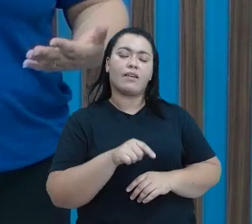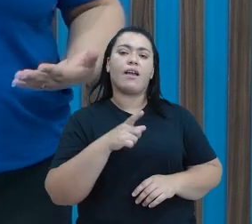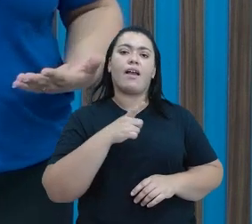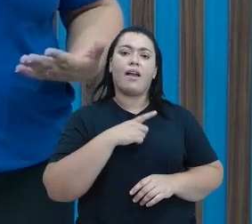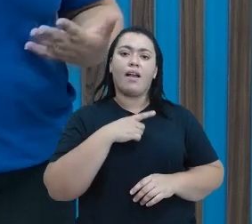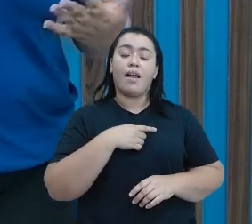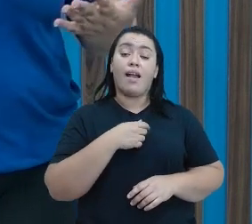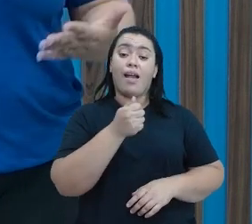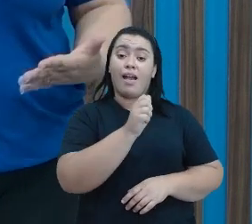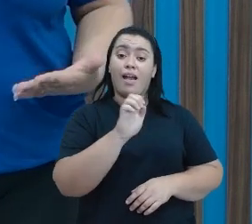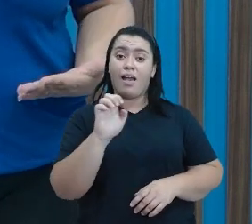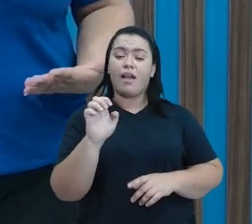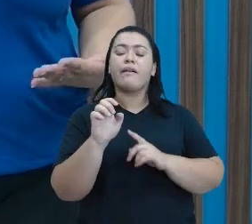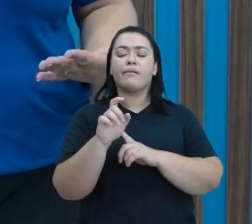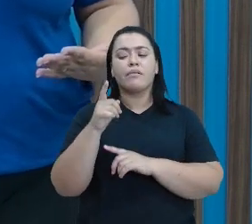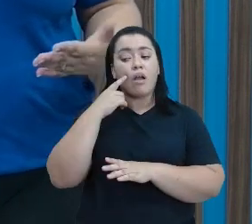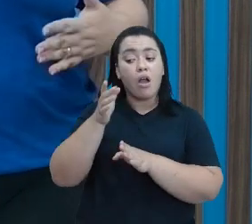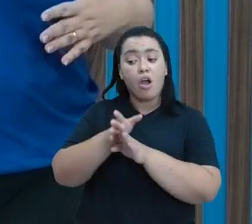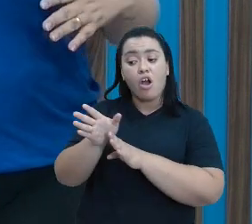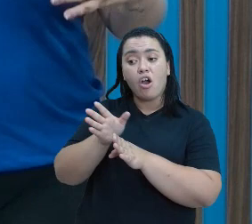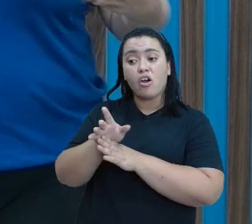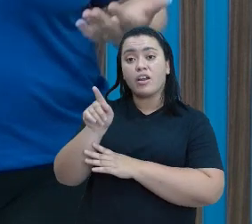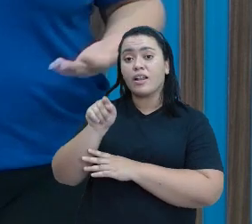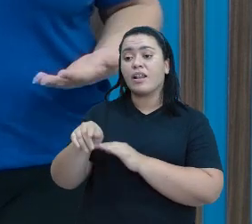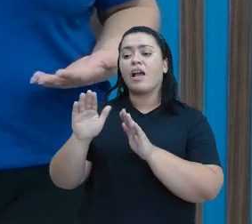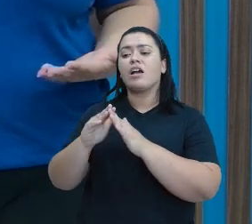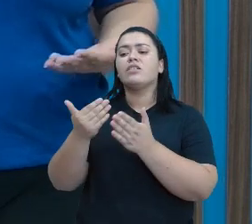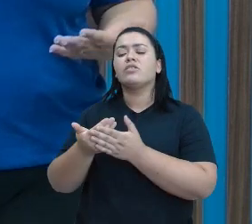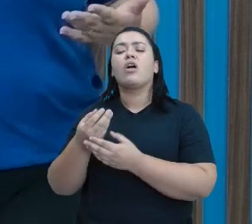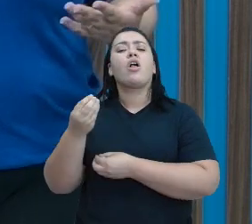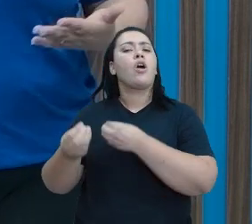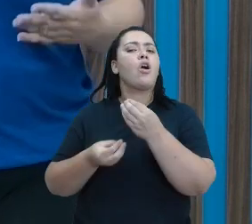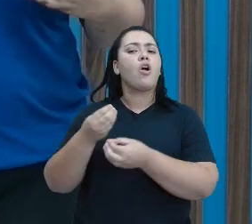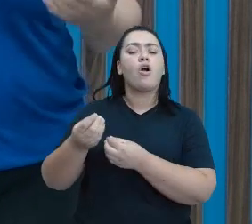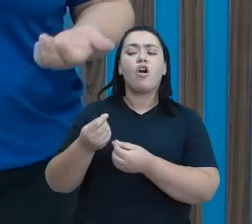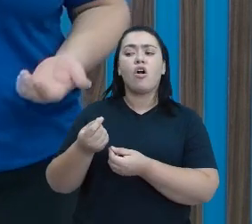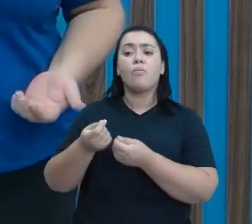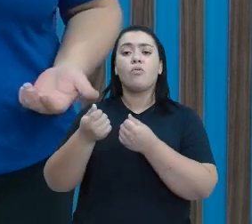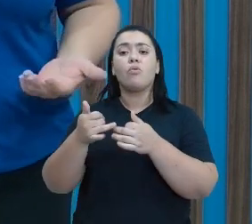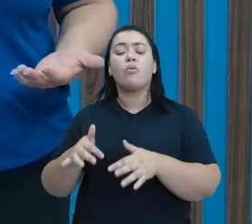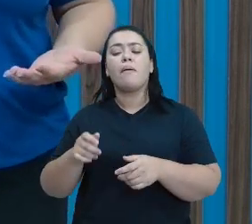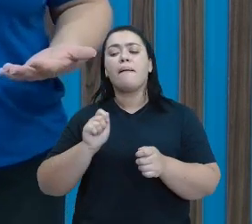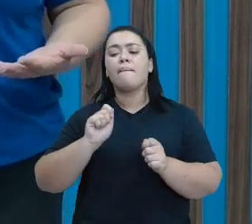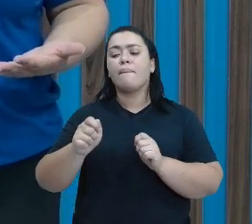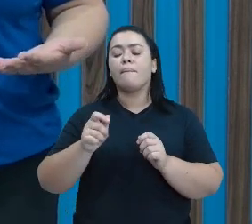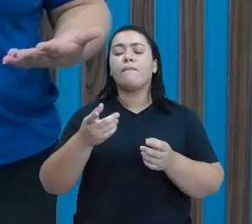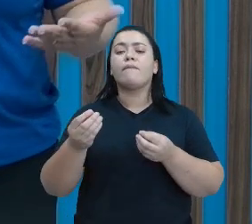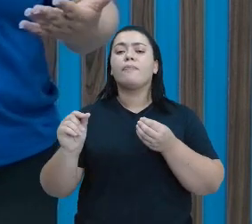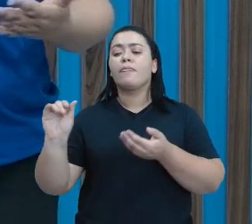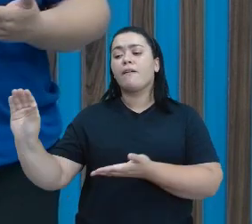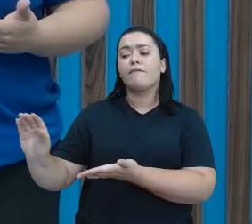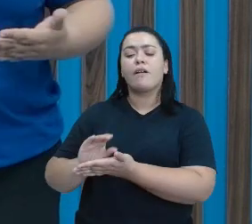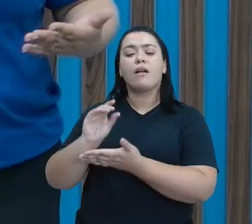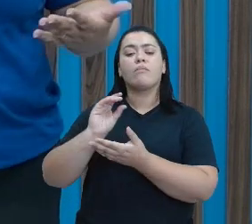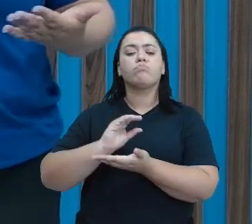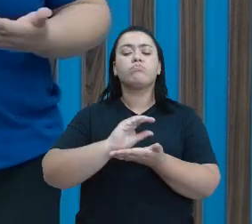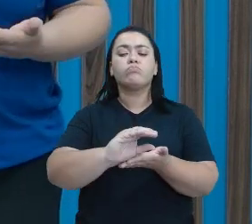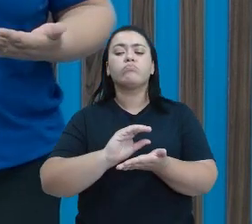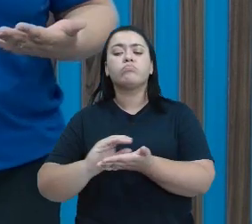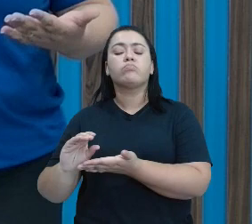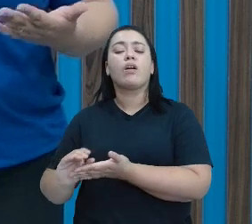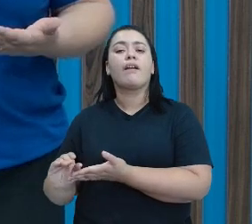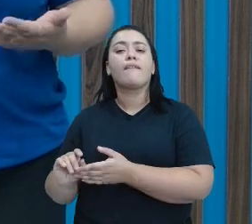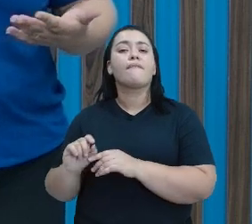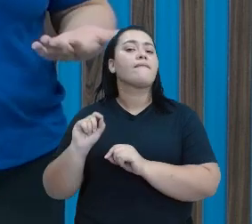ele vai poder ali orientar a escola onde deve ser gasto, utilizado aquela verba para um